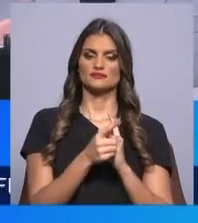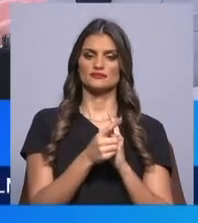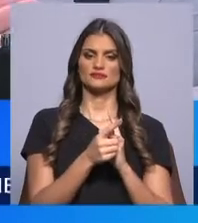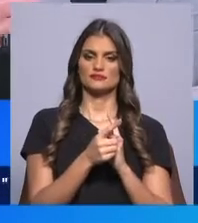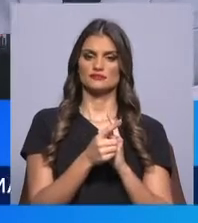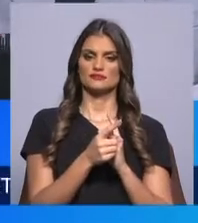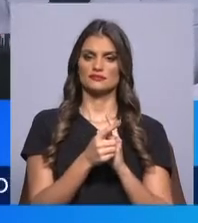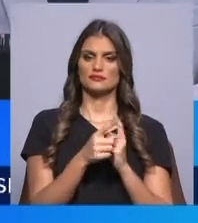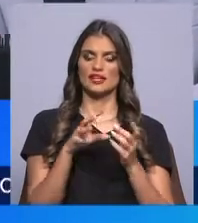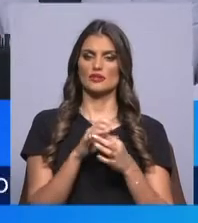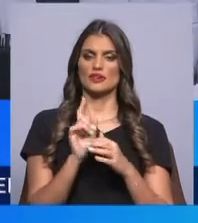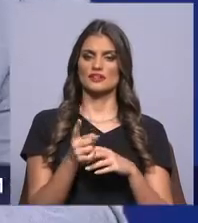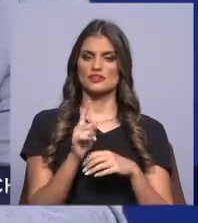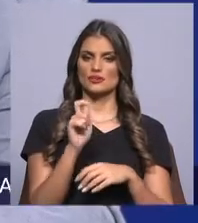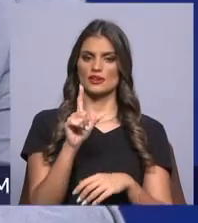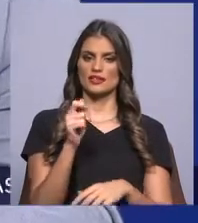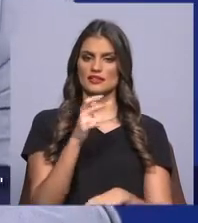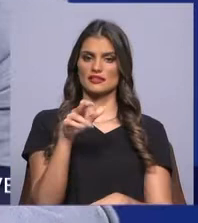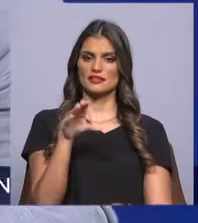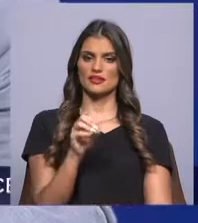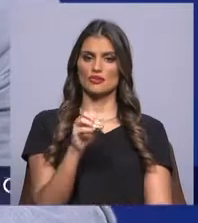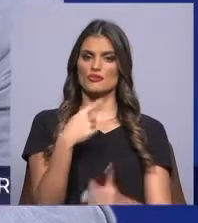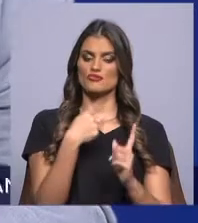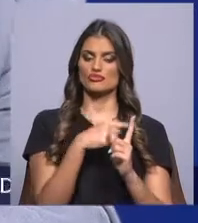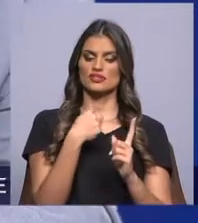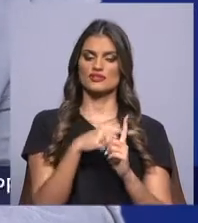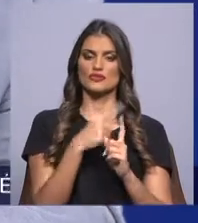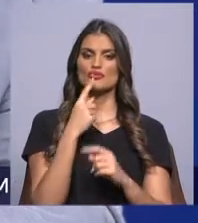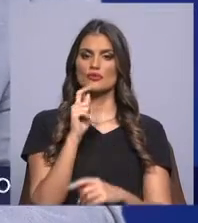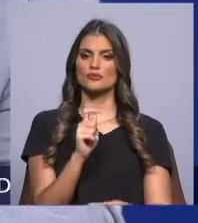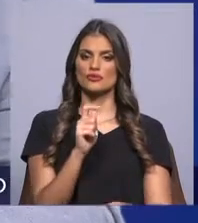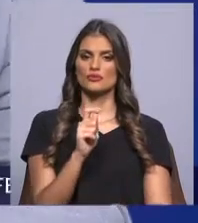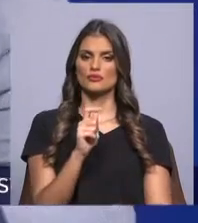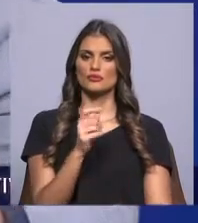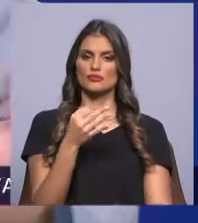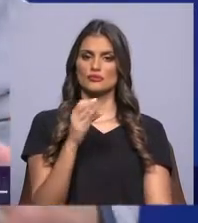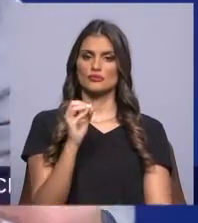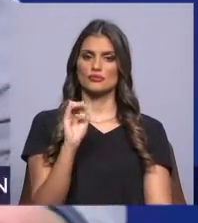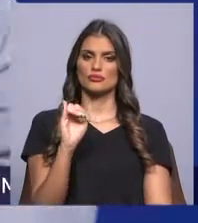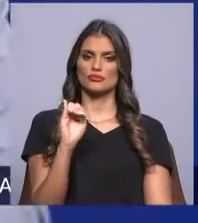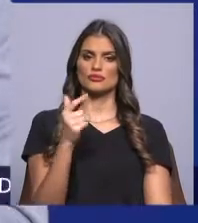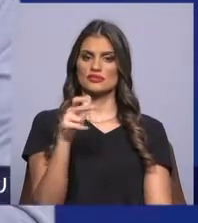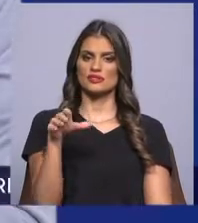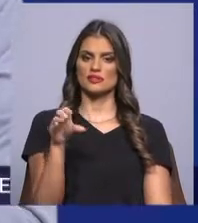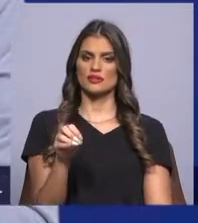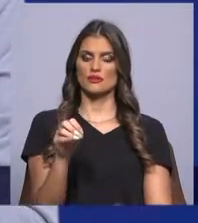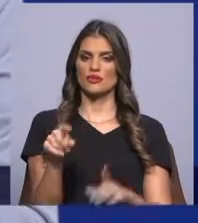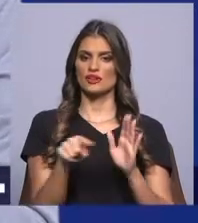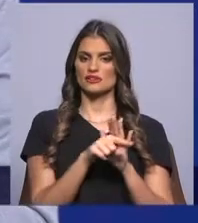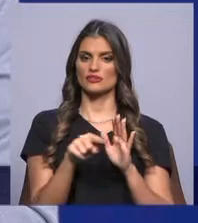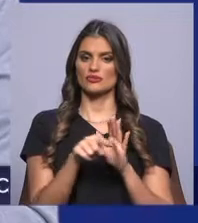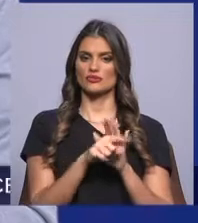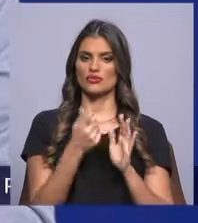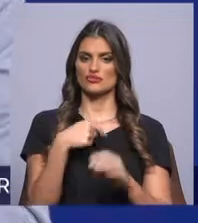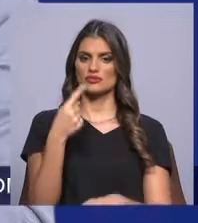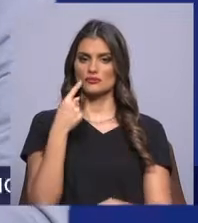da antimatéria temos um eletrão com carga elétrica positiva, chamada positão, ao contrário de carga elétrica negativa, que é aquela que nós